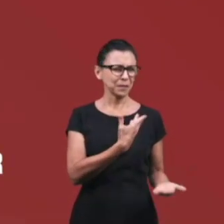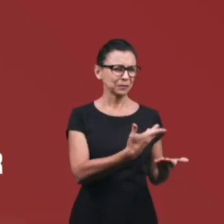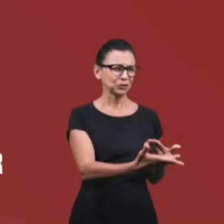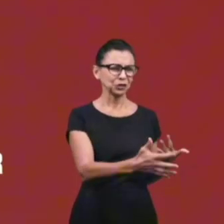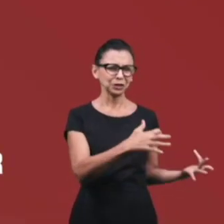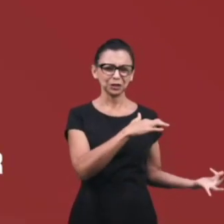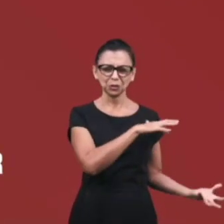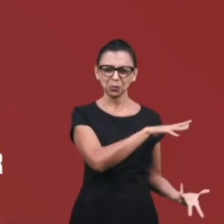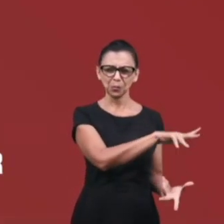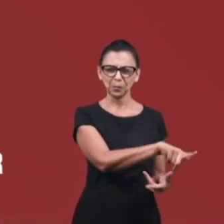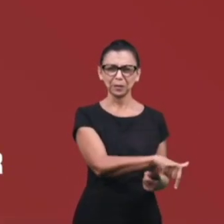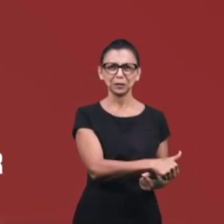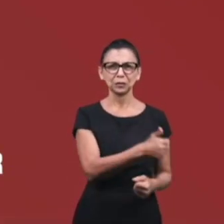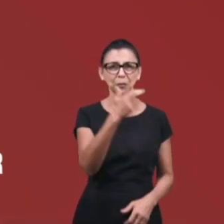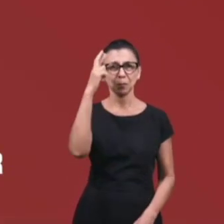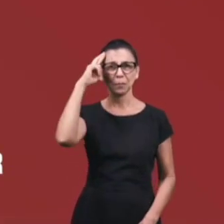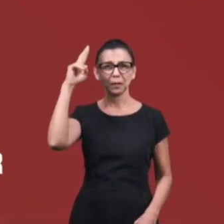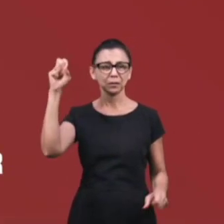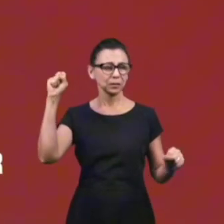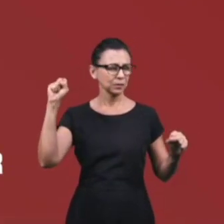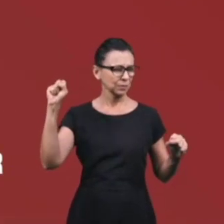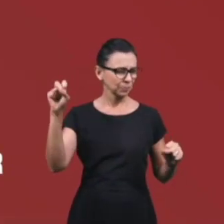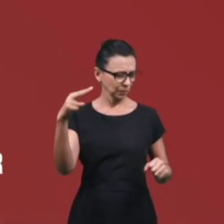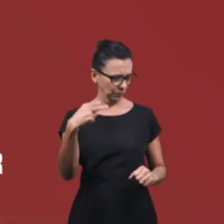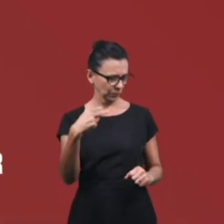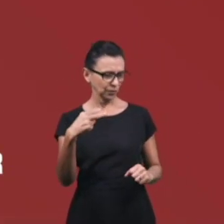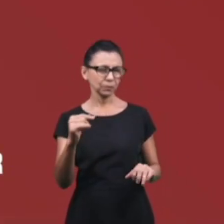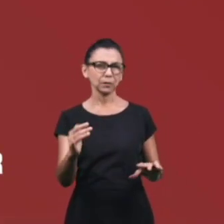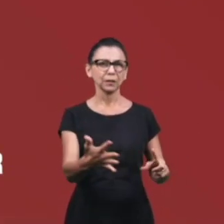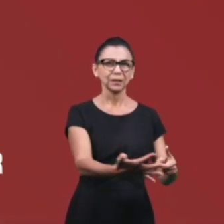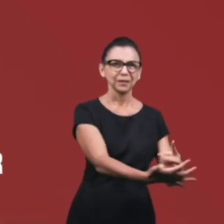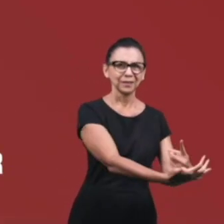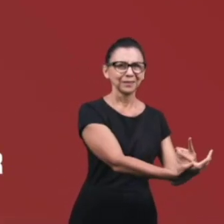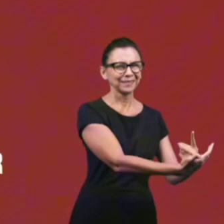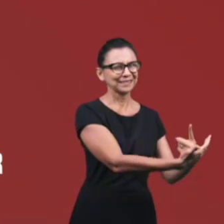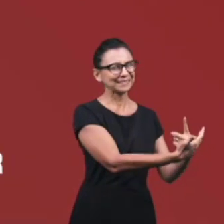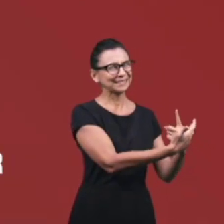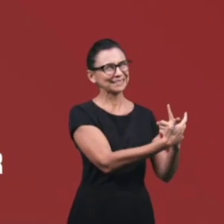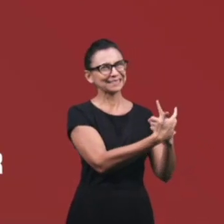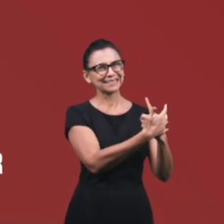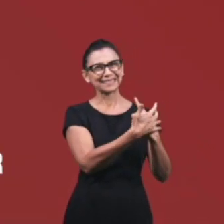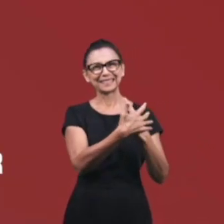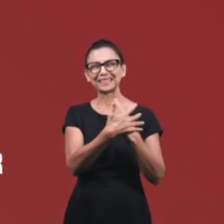Come com seus braços de ternura,